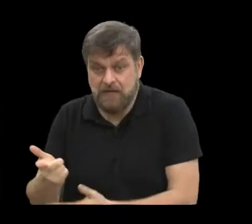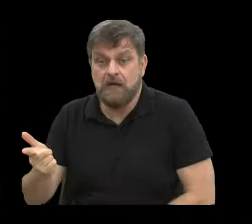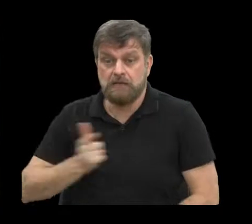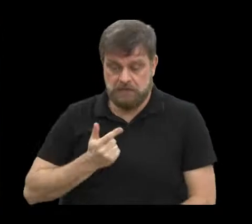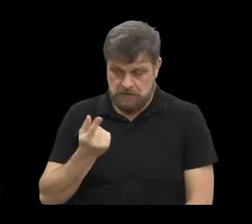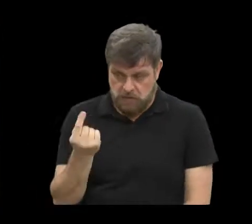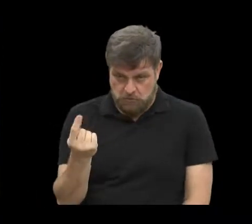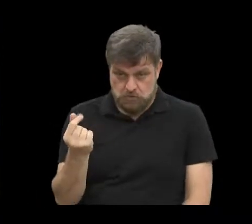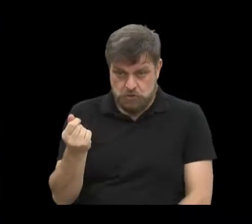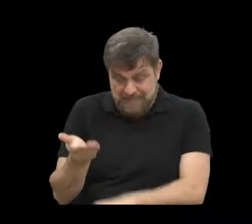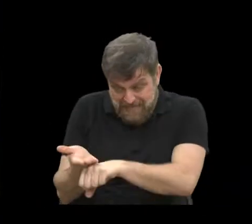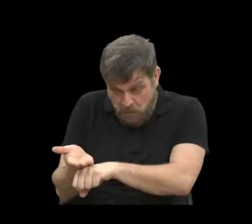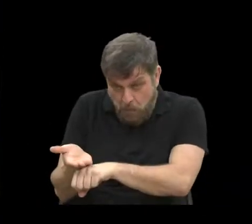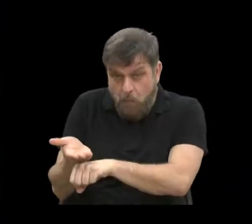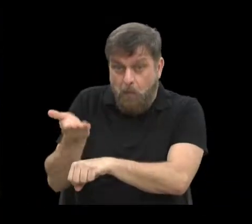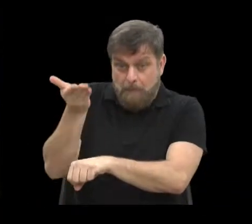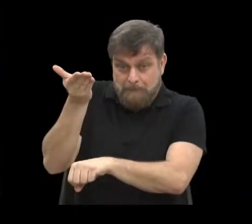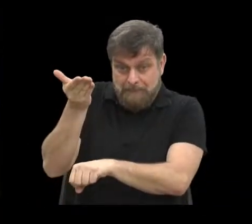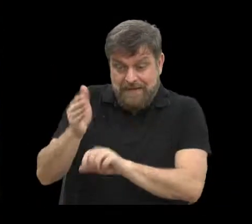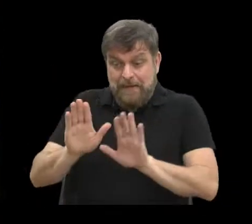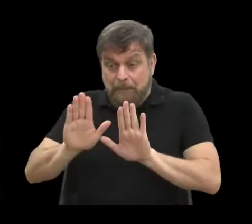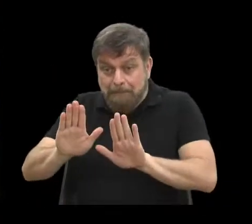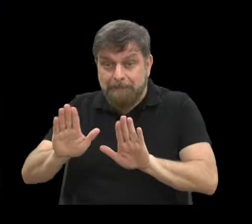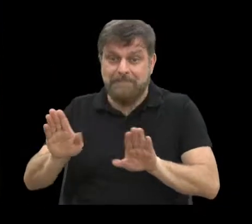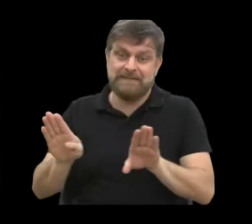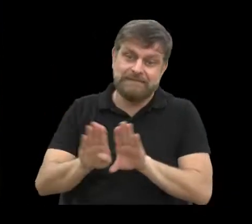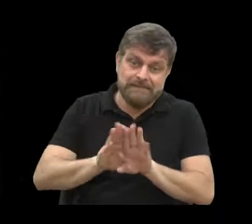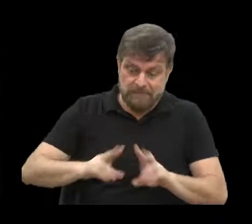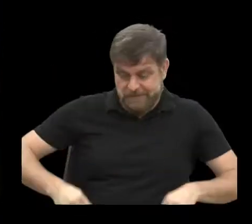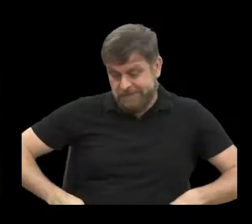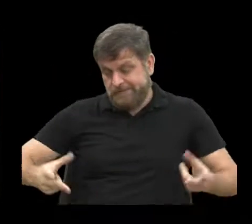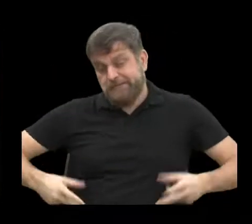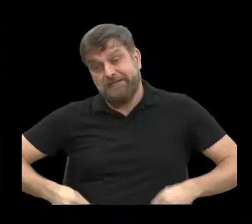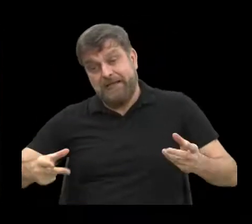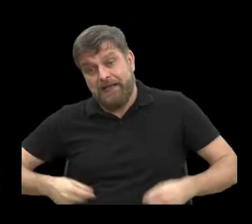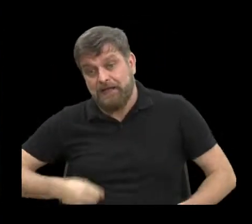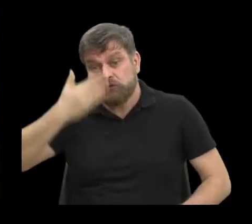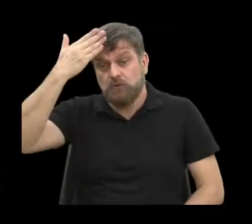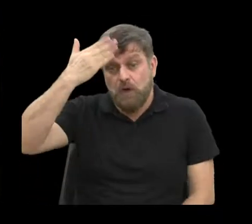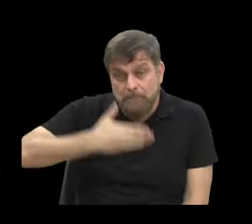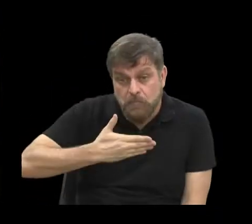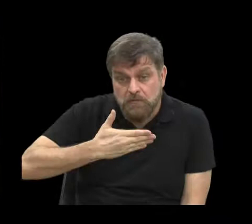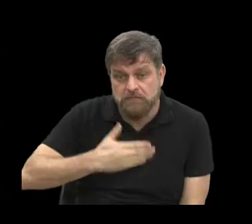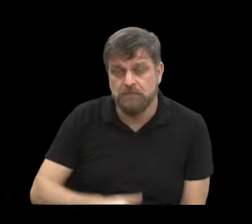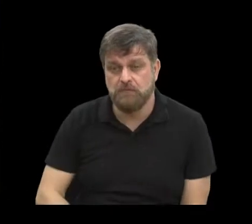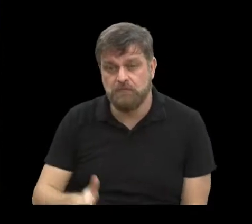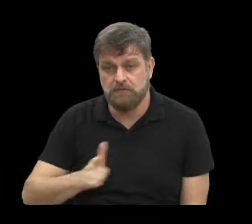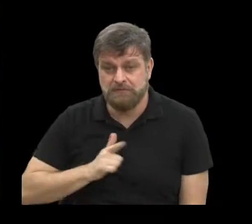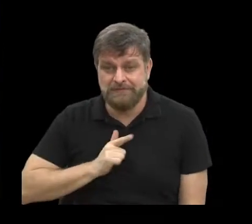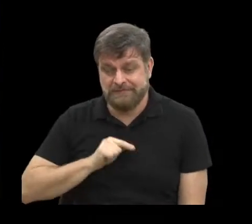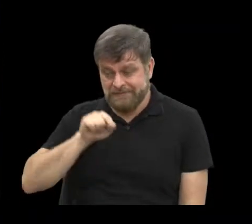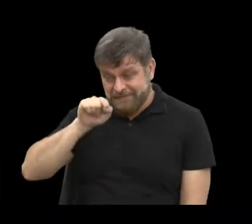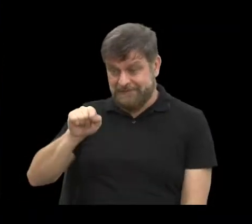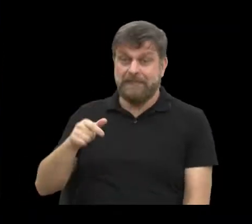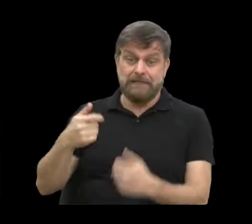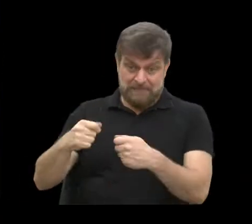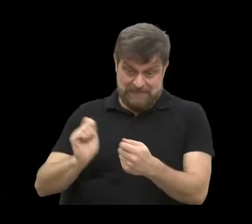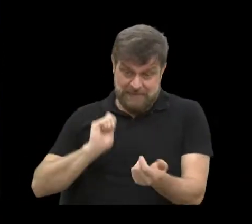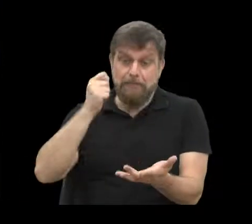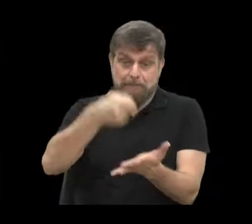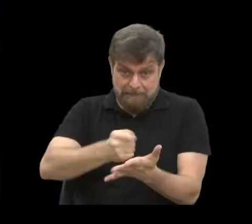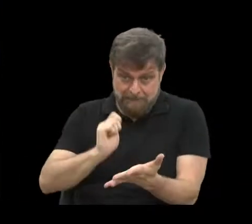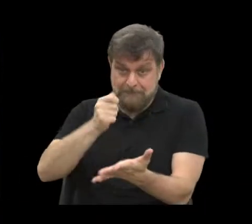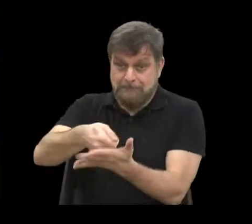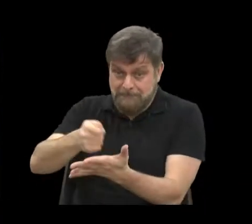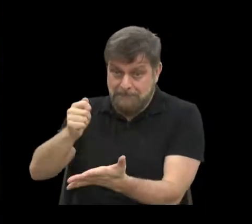renda superior, ok? Mas comprovou um comprometimento por conta das